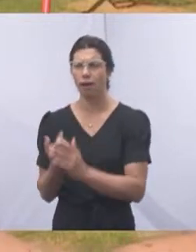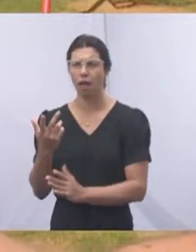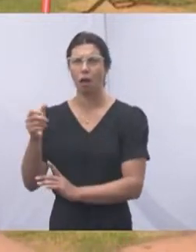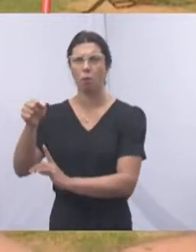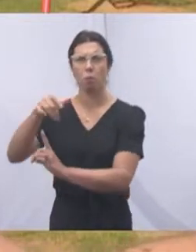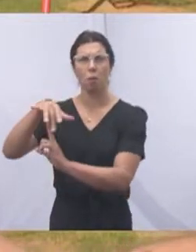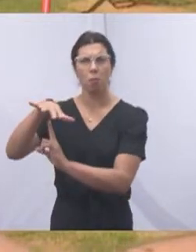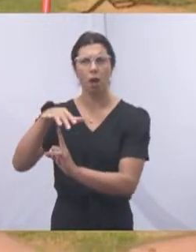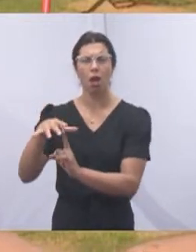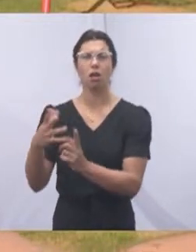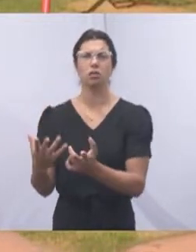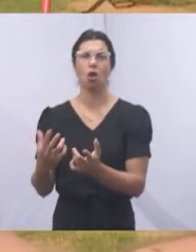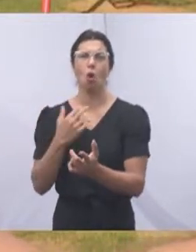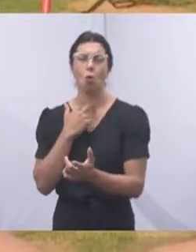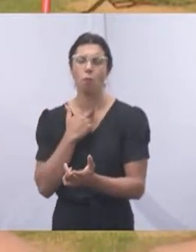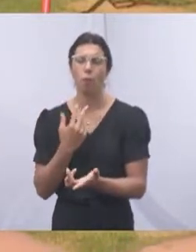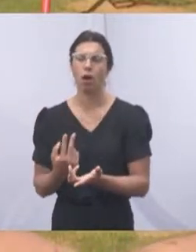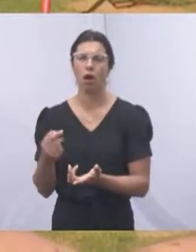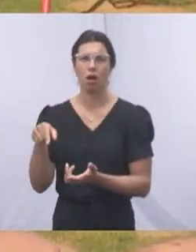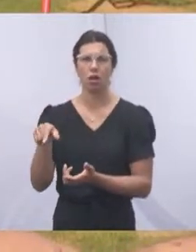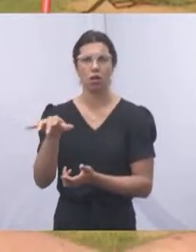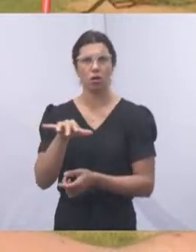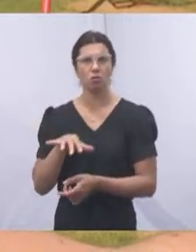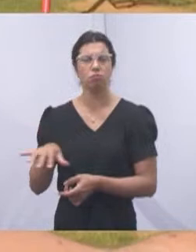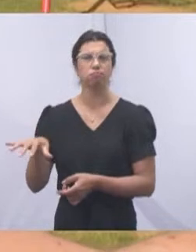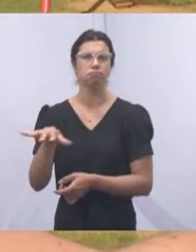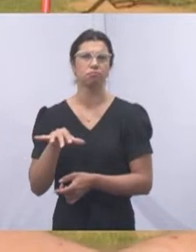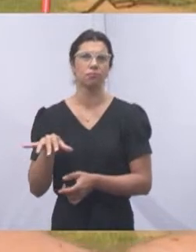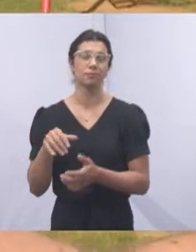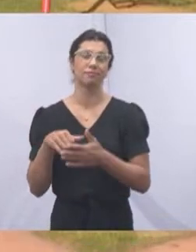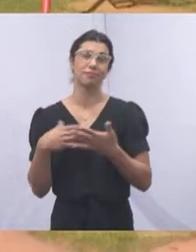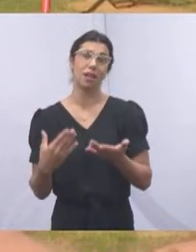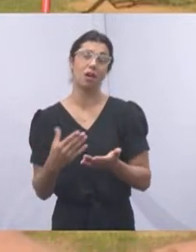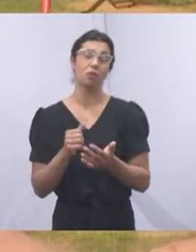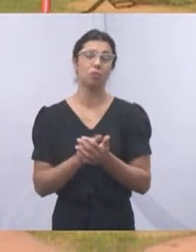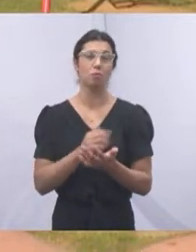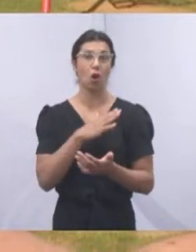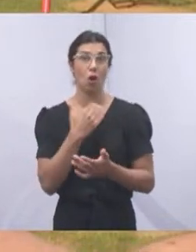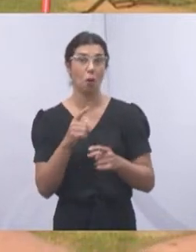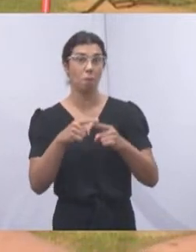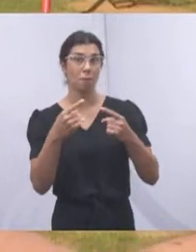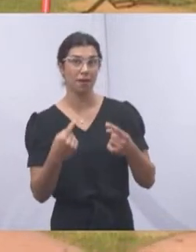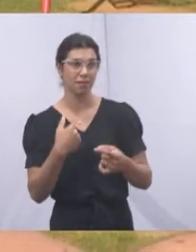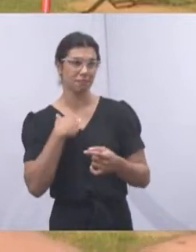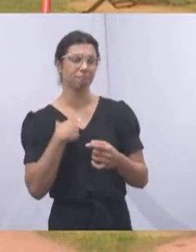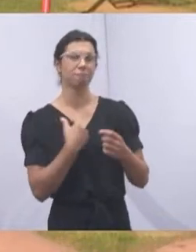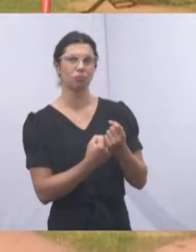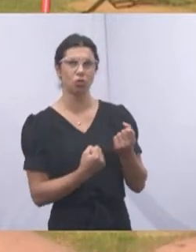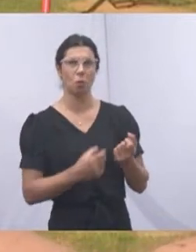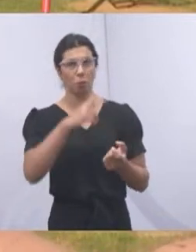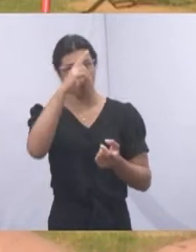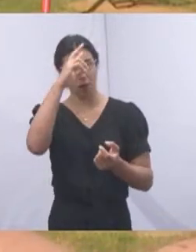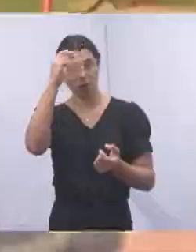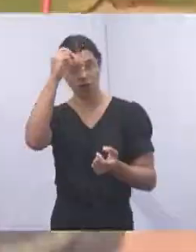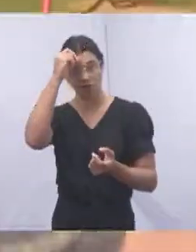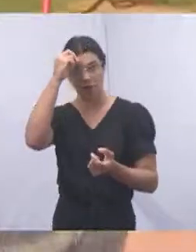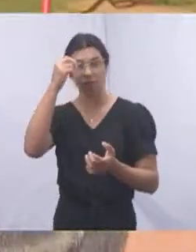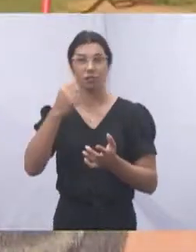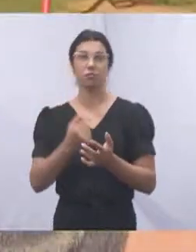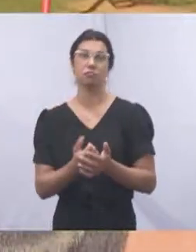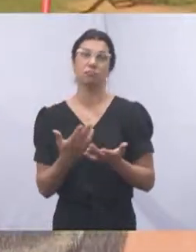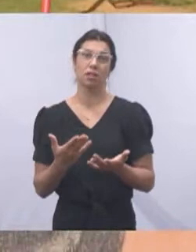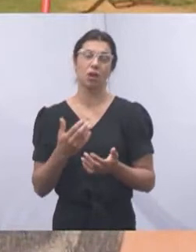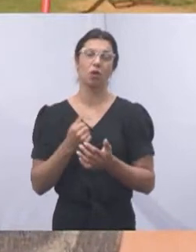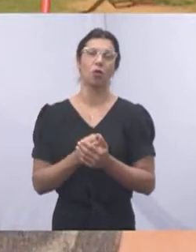De poder ocupar o espaço. E aí Deus acabou levando ele aí. E aí eu, como subprefeito, né, tive a oportunidade de poder começar o trabalho aí. Então acho